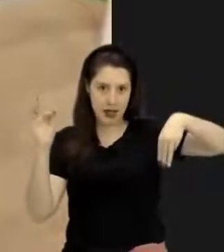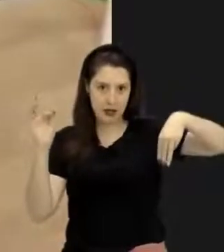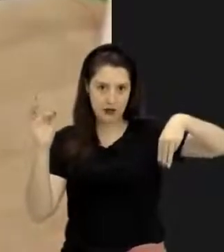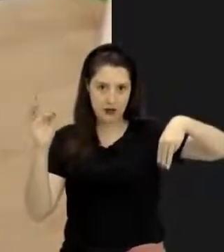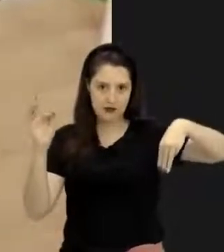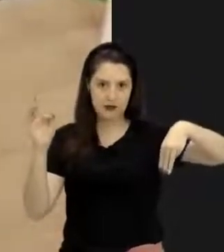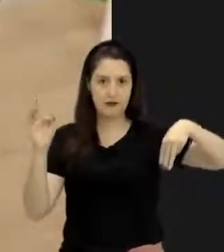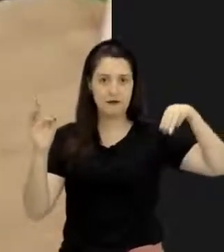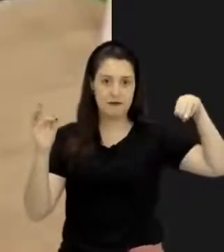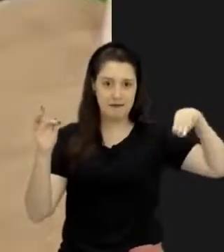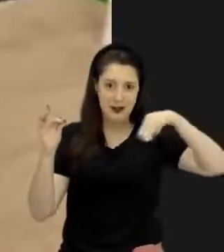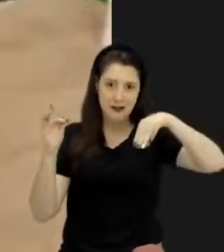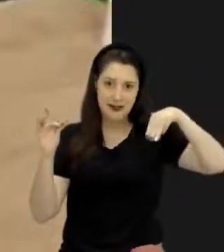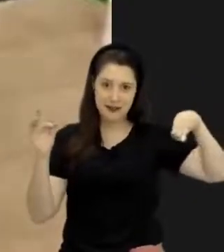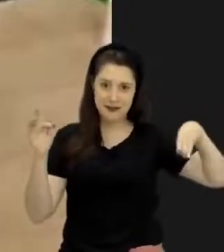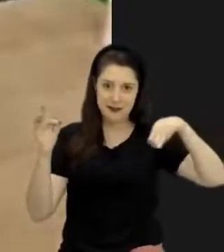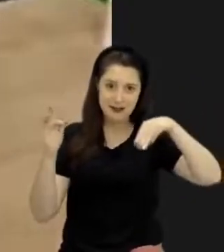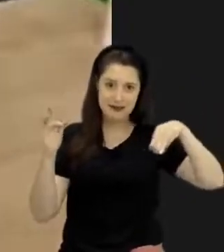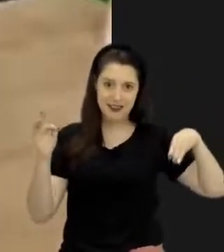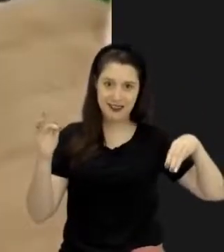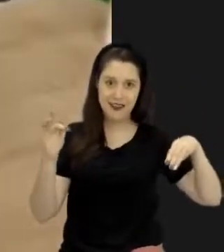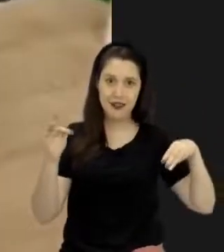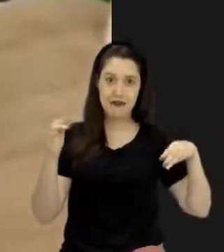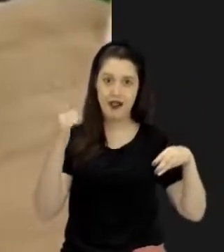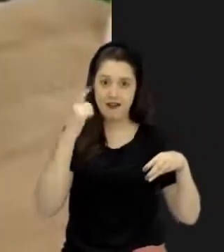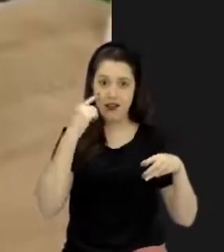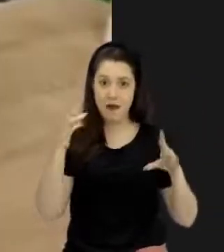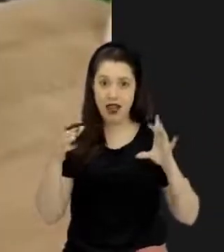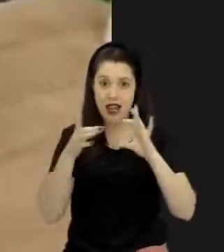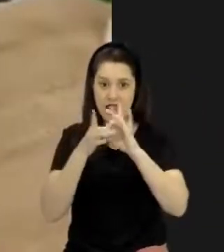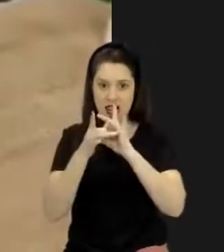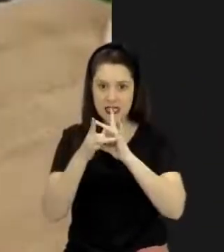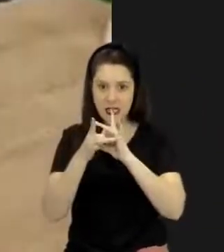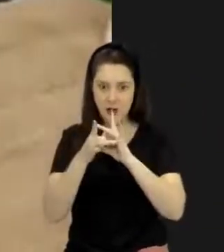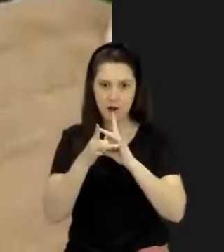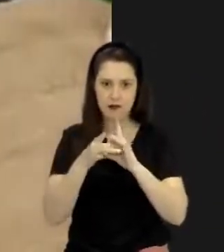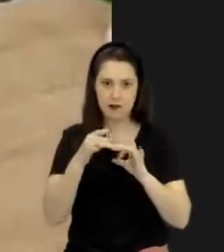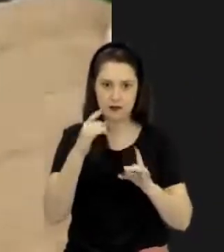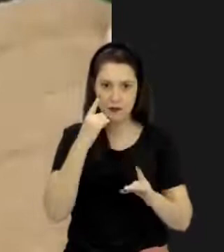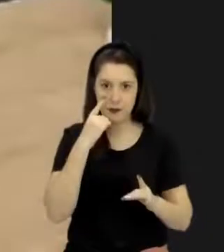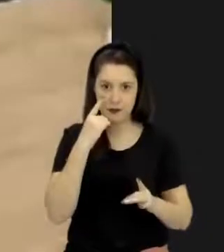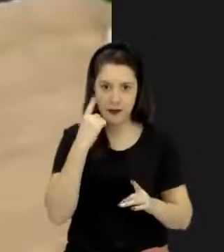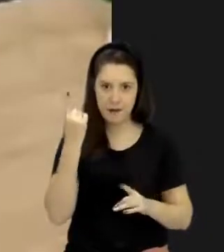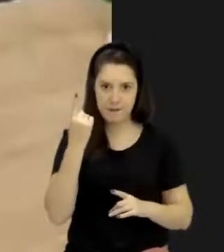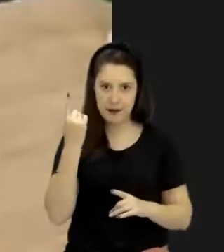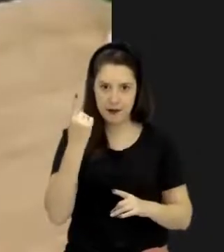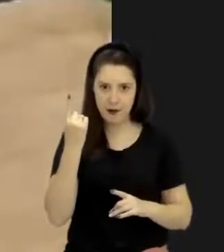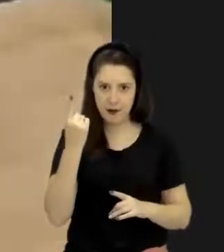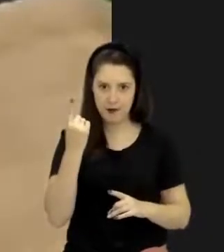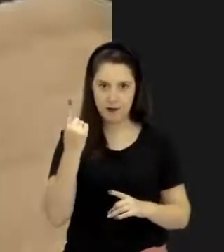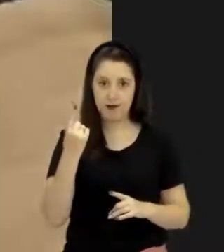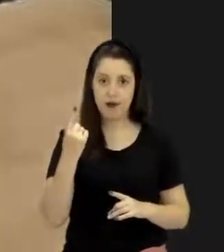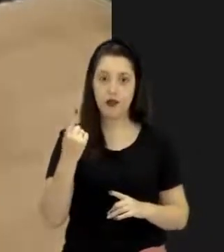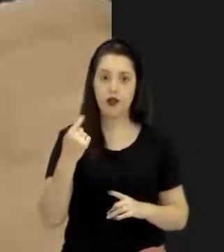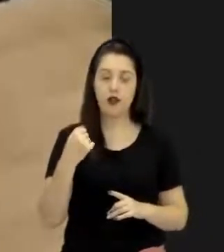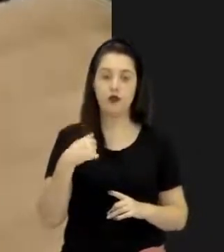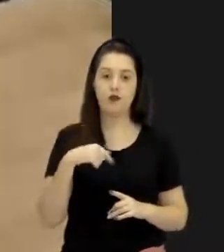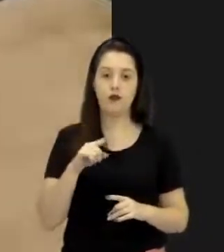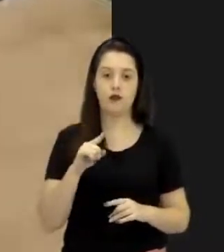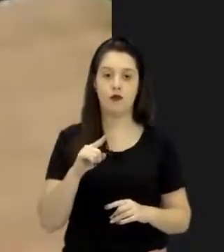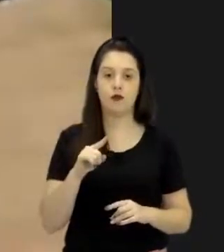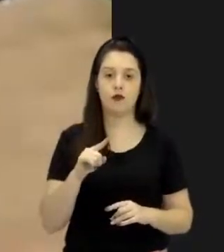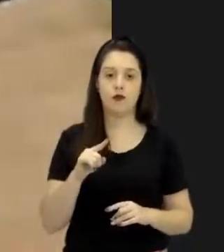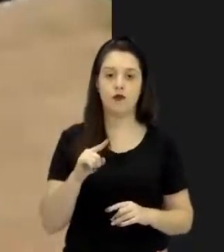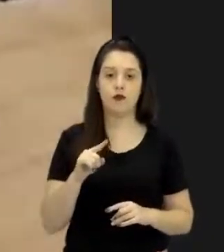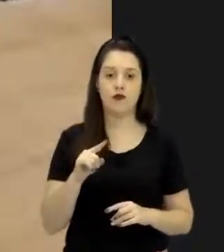macho. Então, o que eu vou fazer? Eu vou fazer uma ligação aqui para vocês verem. Então, eu vou fazer assim. Primeiro, eu vou pegar um